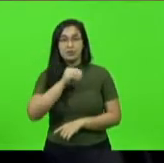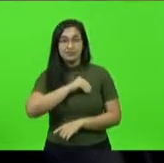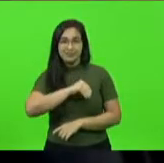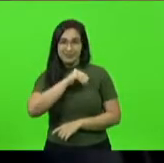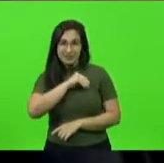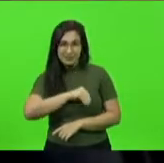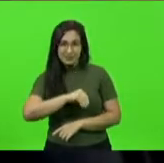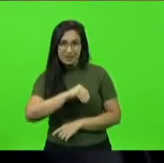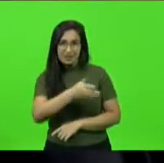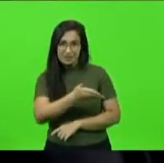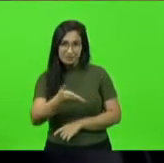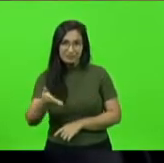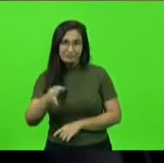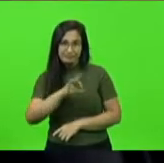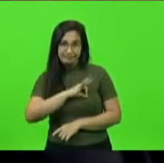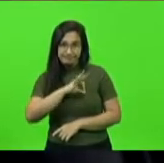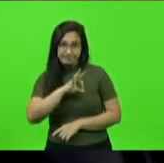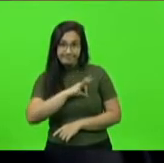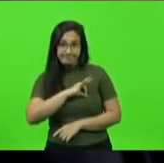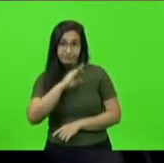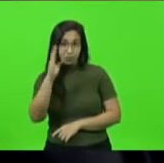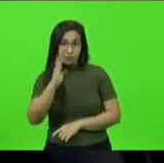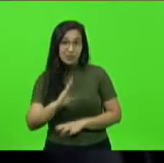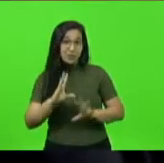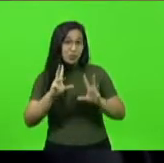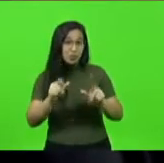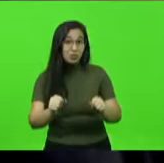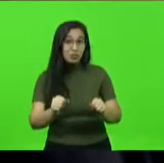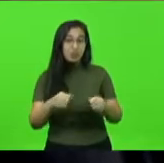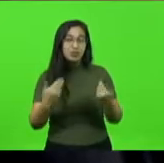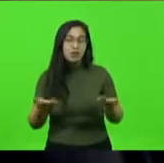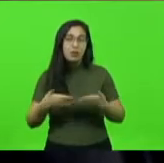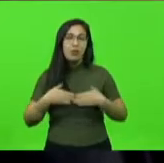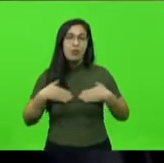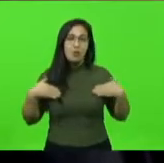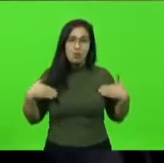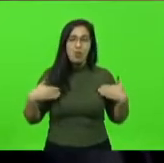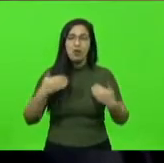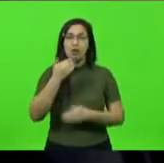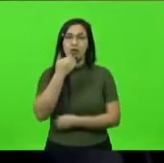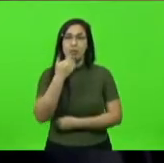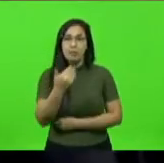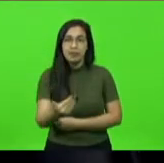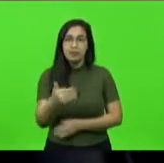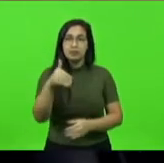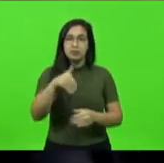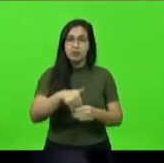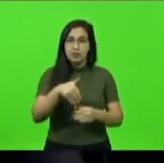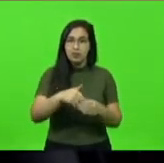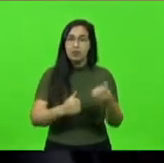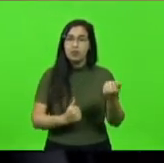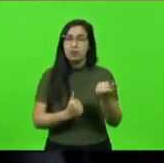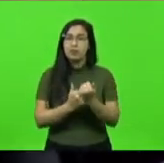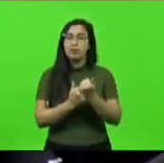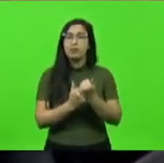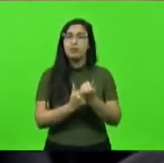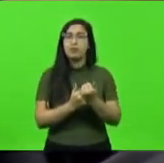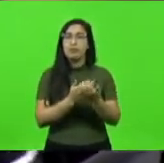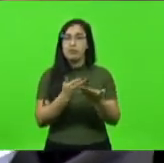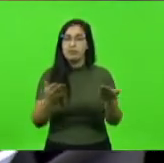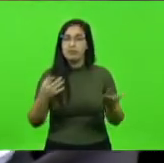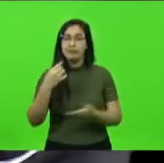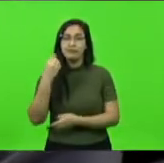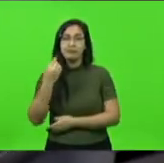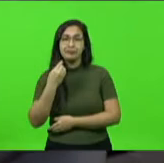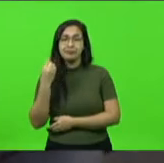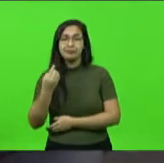dos policiais do Brasil. Então, é com muita honra que peço o voto e o apoio das senhoras deputadas